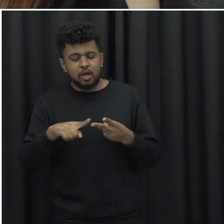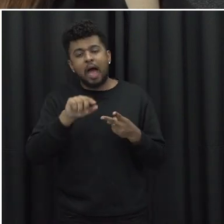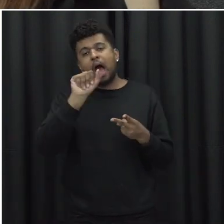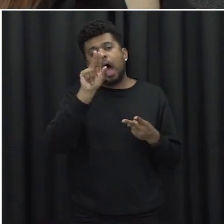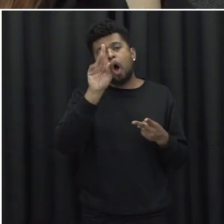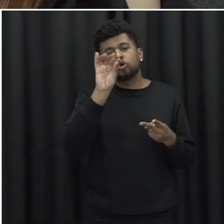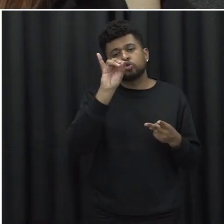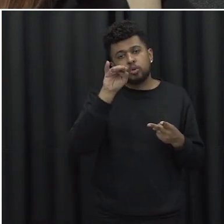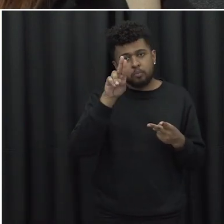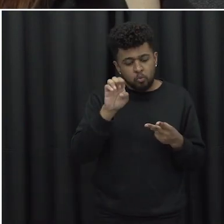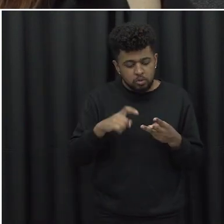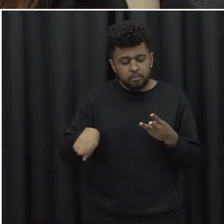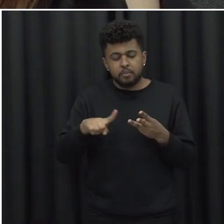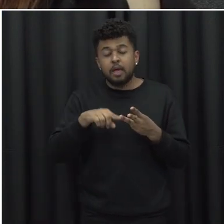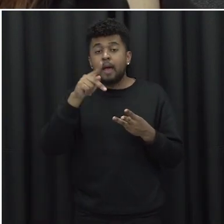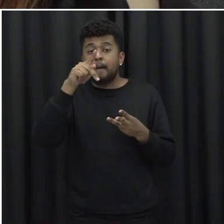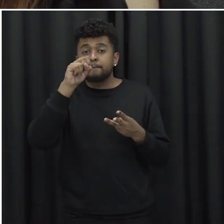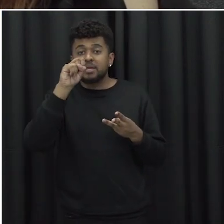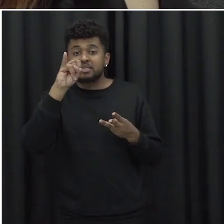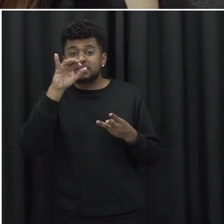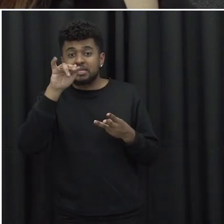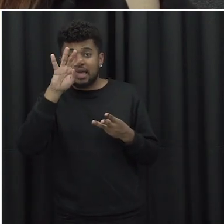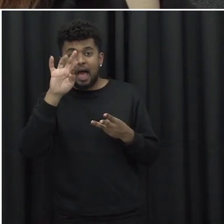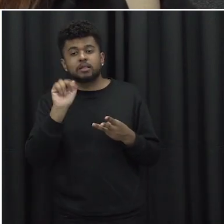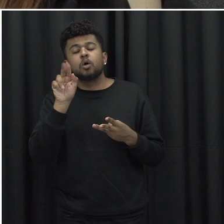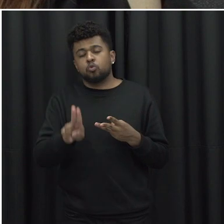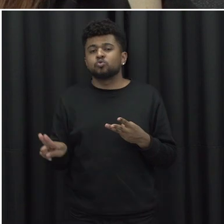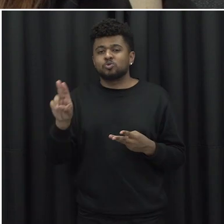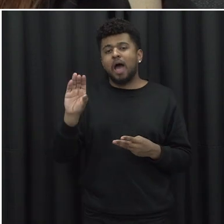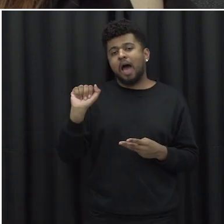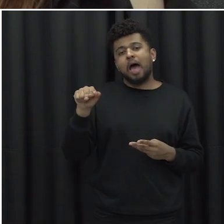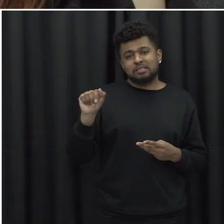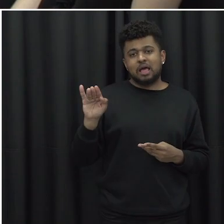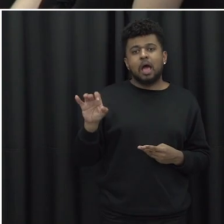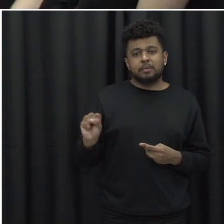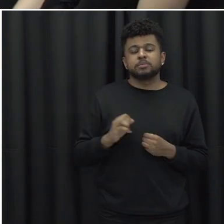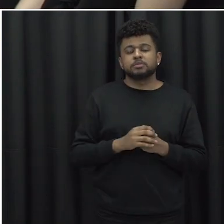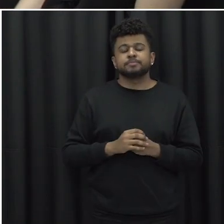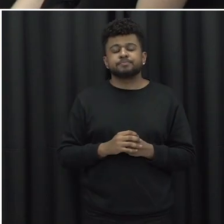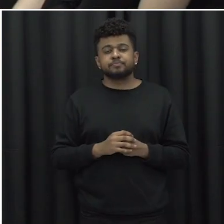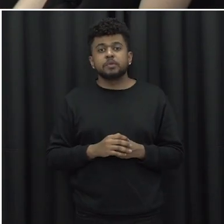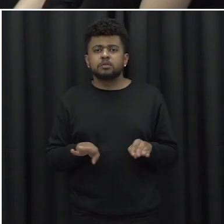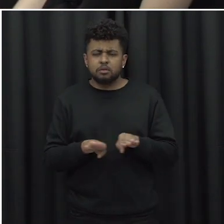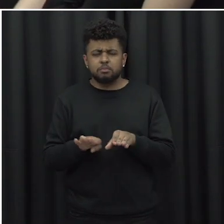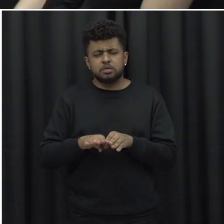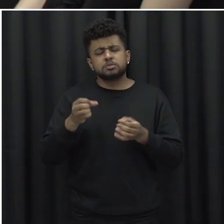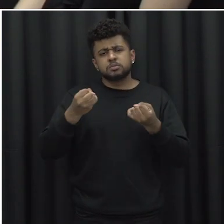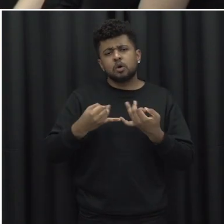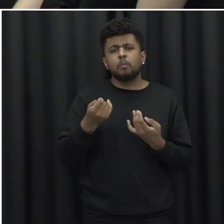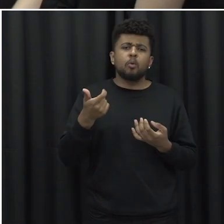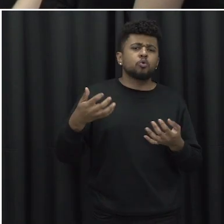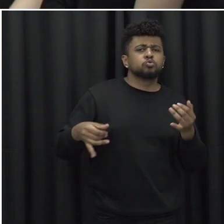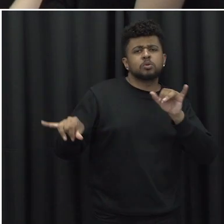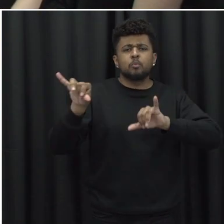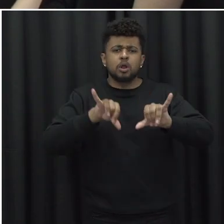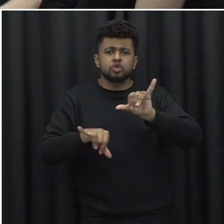doenças psiquiátricas, para o uso da cannabis. Sim. Só para comentar um pouquinho do laboratório, né?